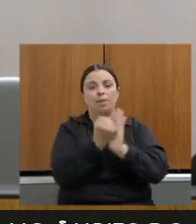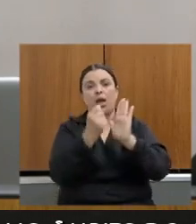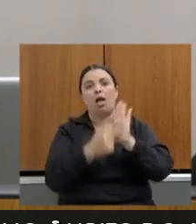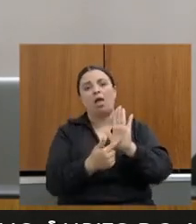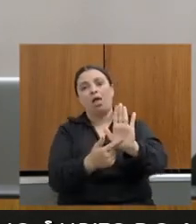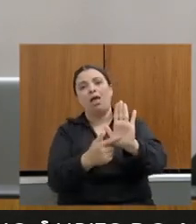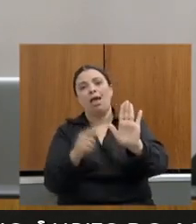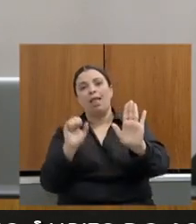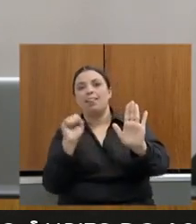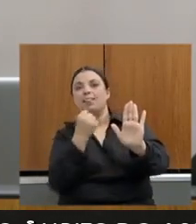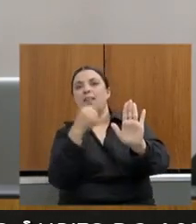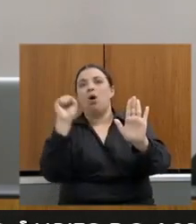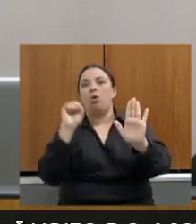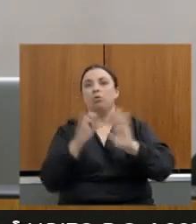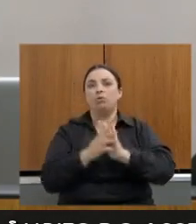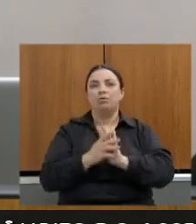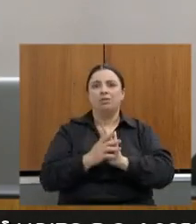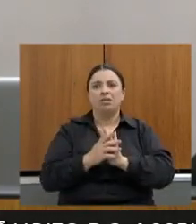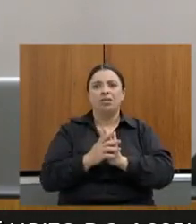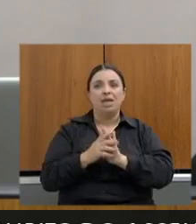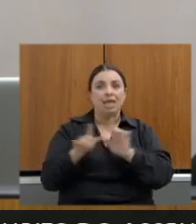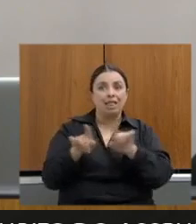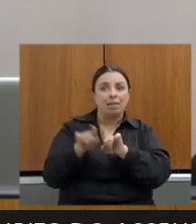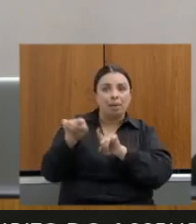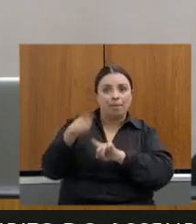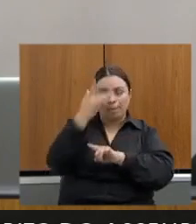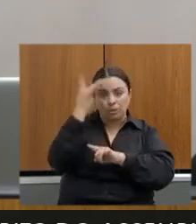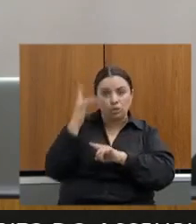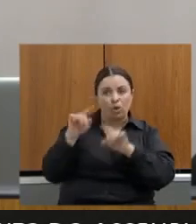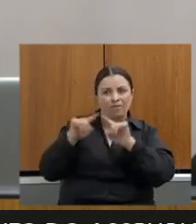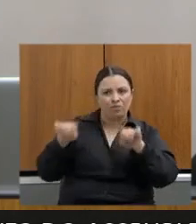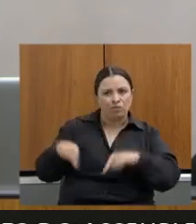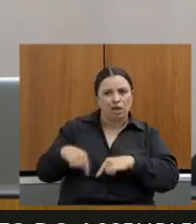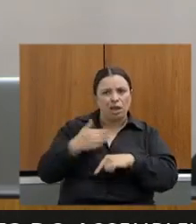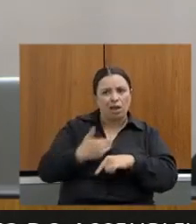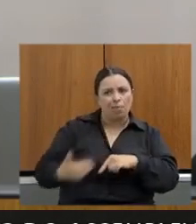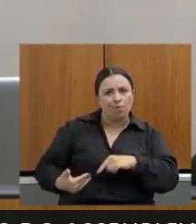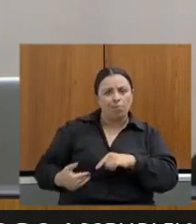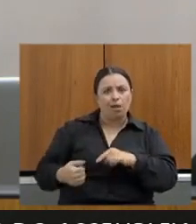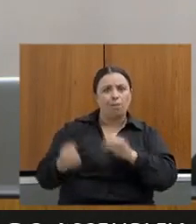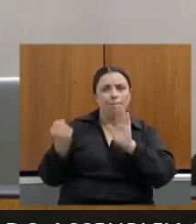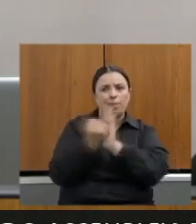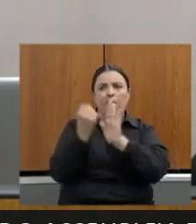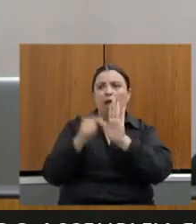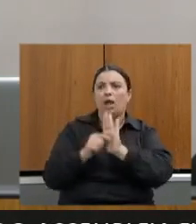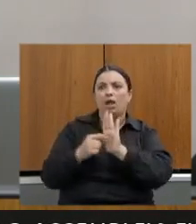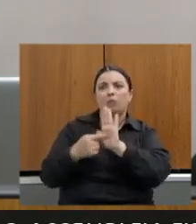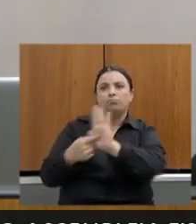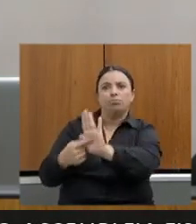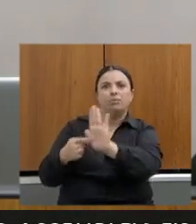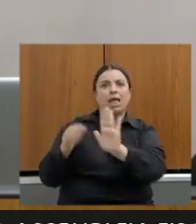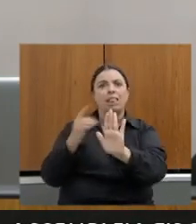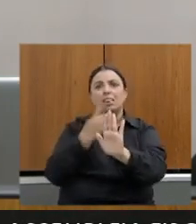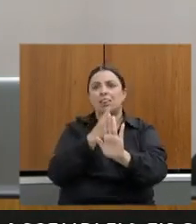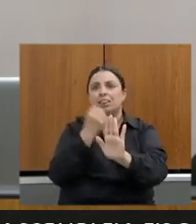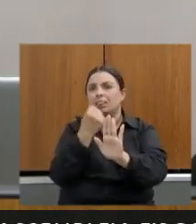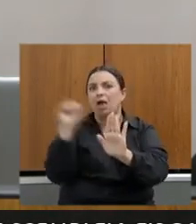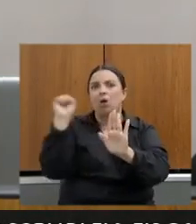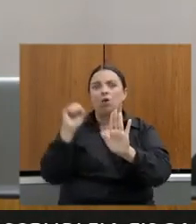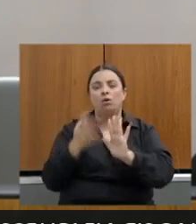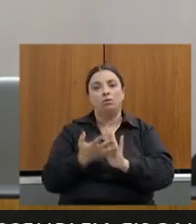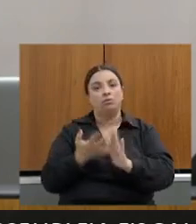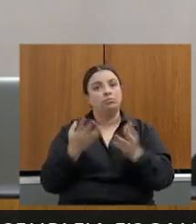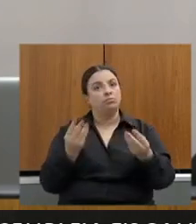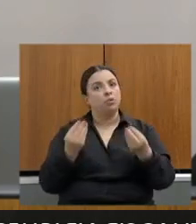então assim é algo o secretário talvez eu não consiga é fazer a entrega o encaminhamento pelo